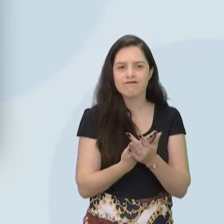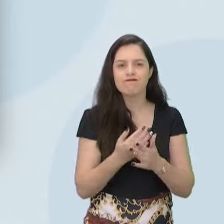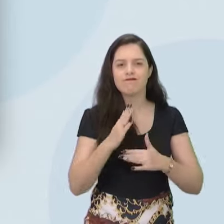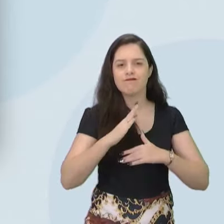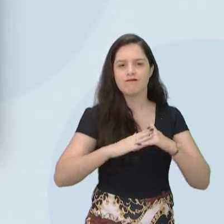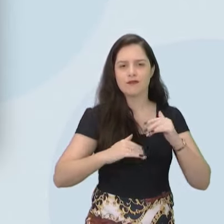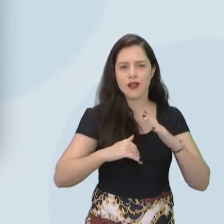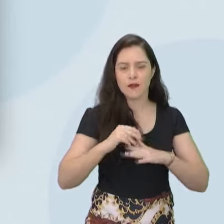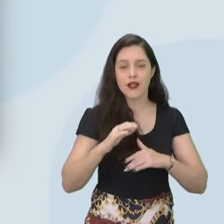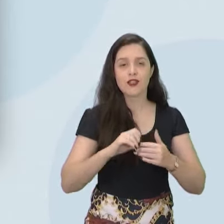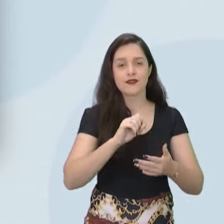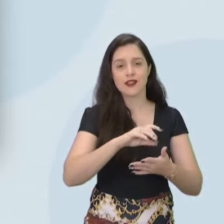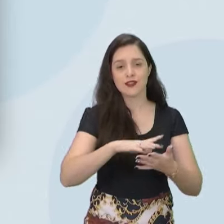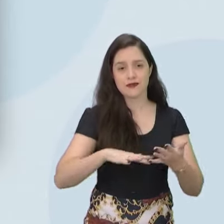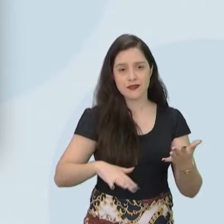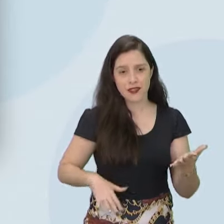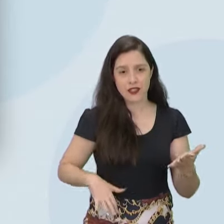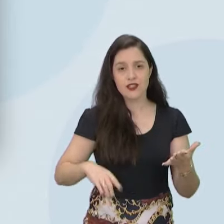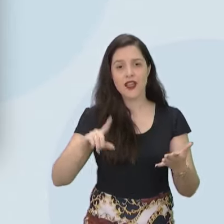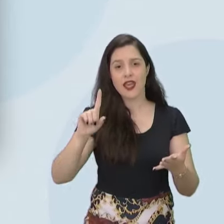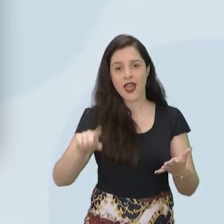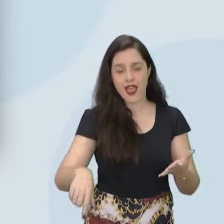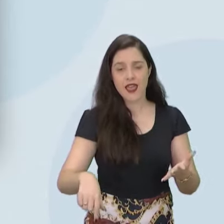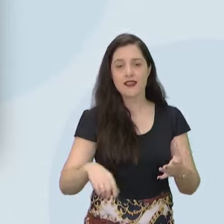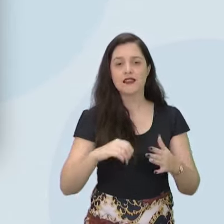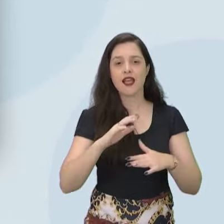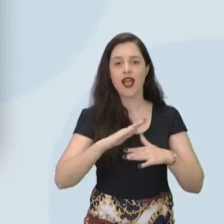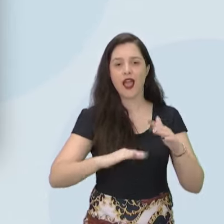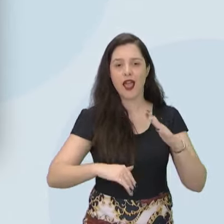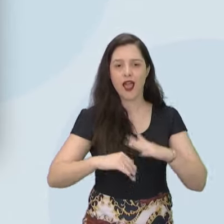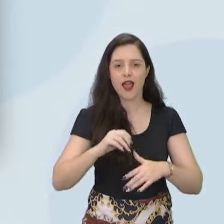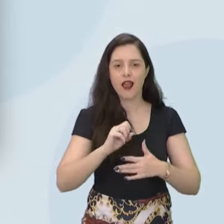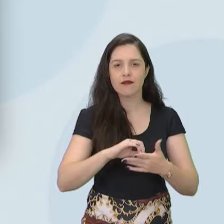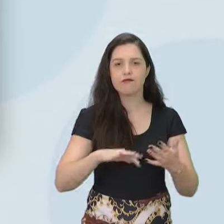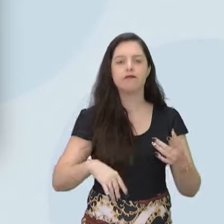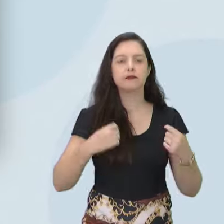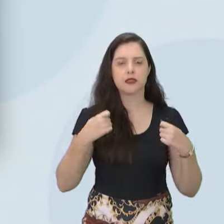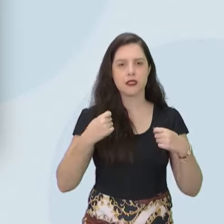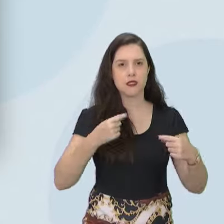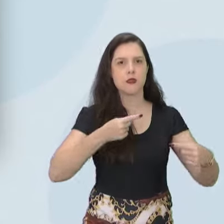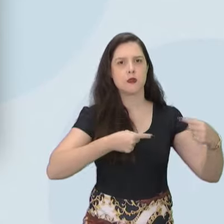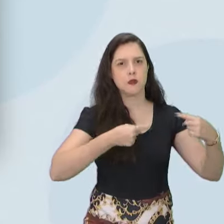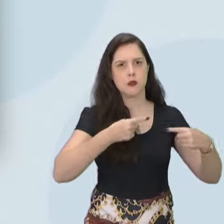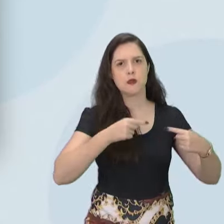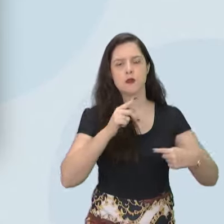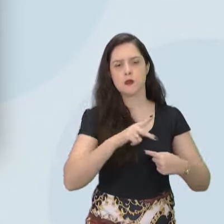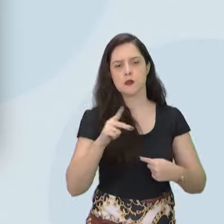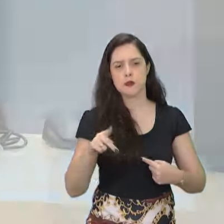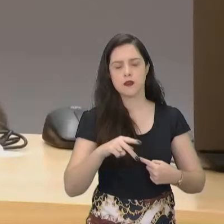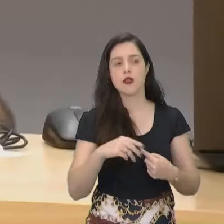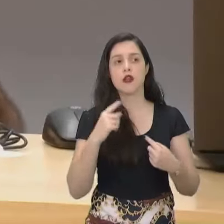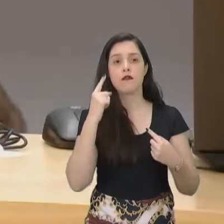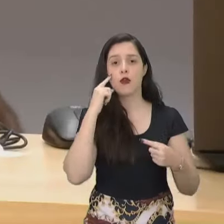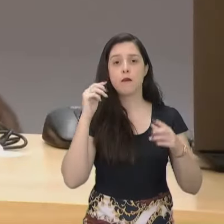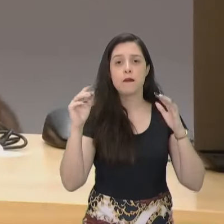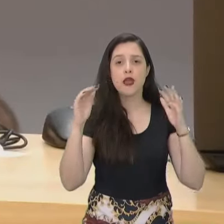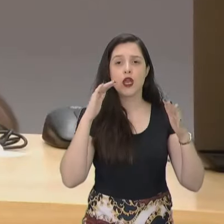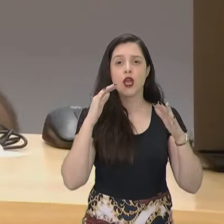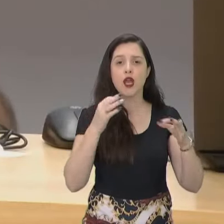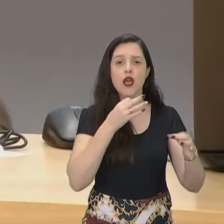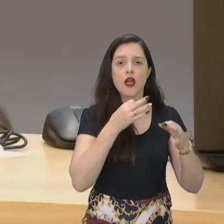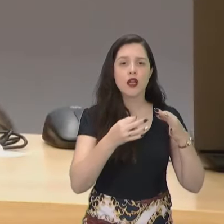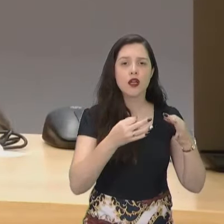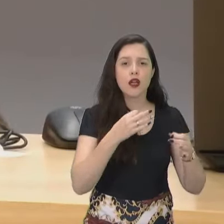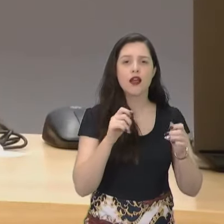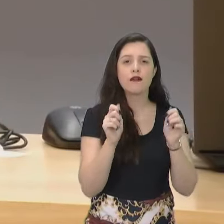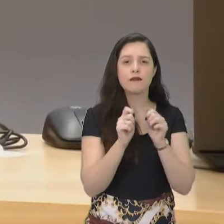da atividade, né? Essas habilidades, elas precisam ser muito bem discutidas entre os professores, né, que vão lecionar isso, né, na hora